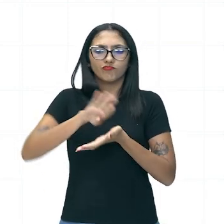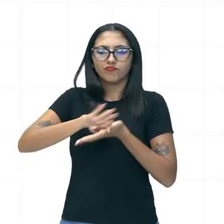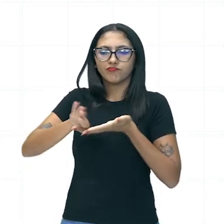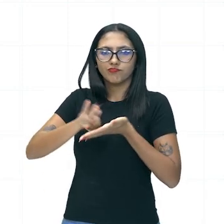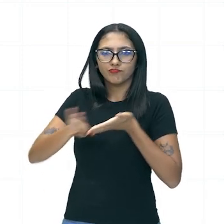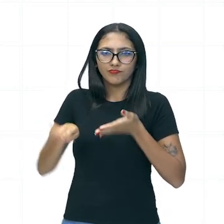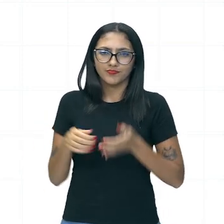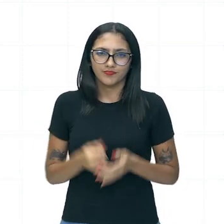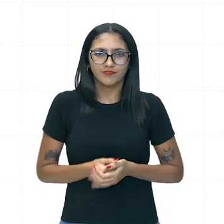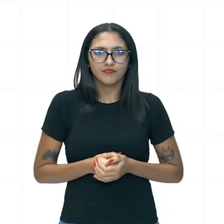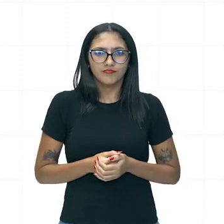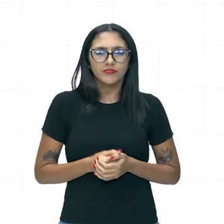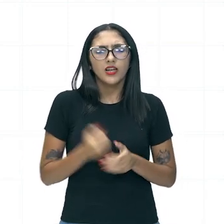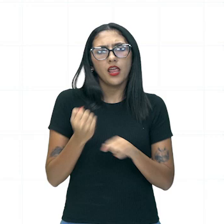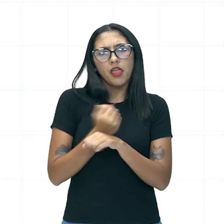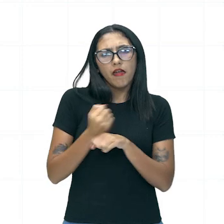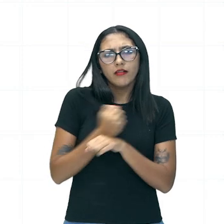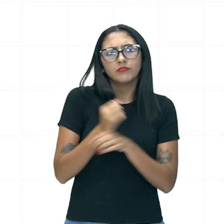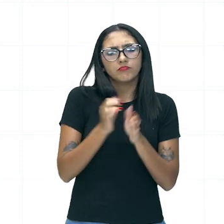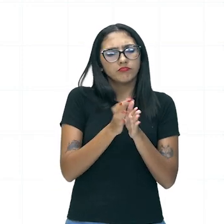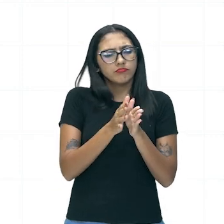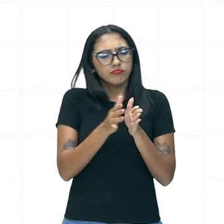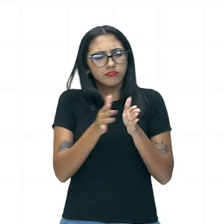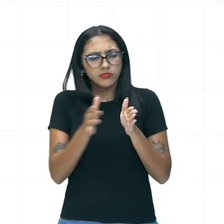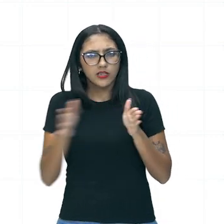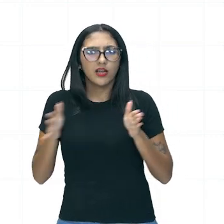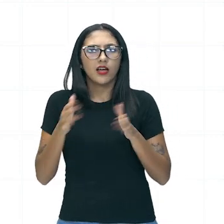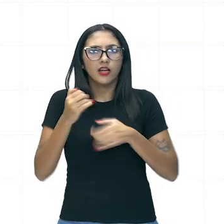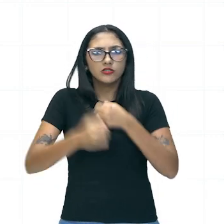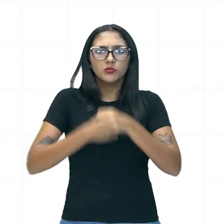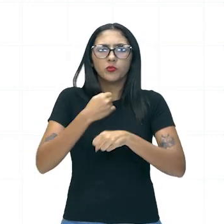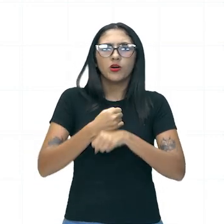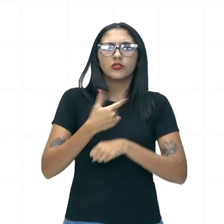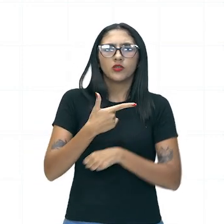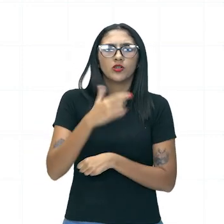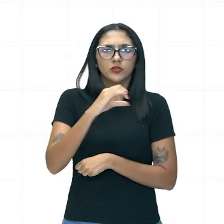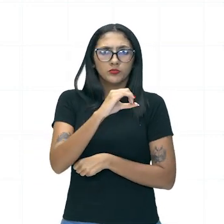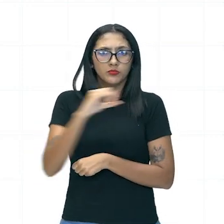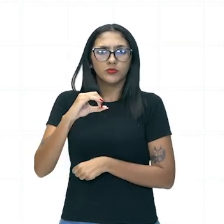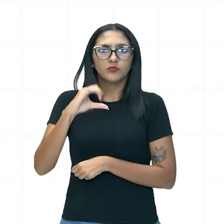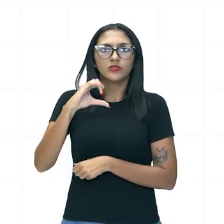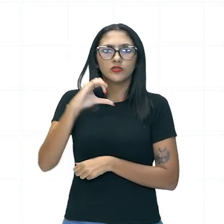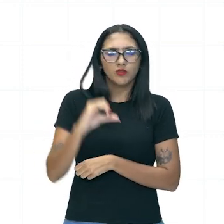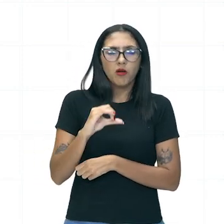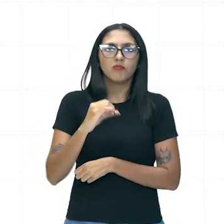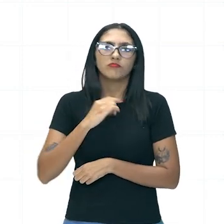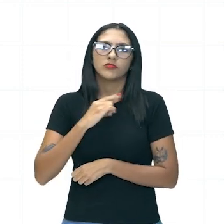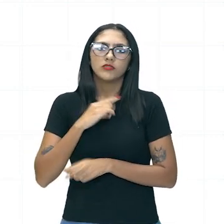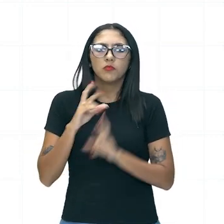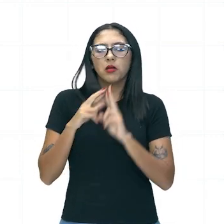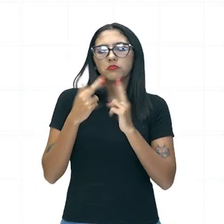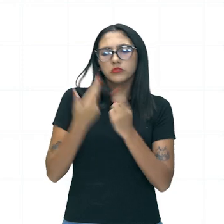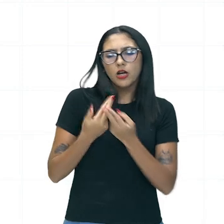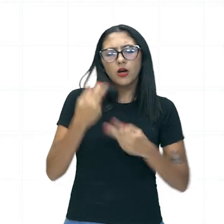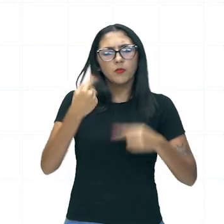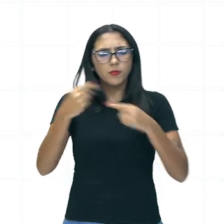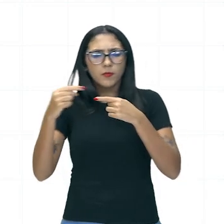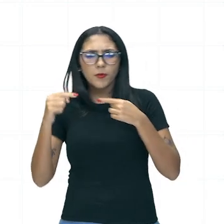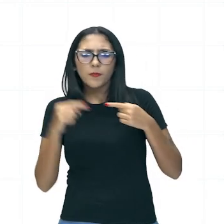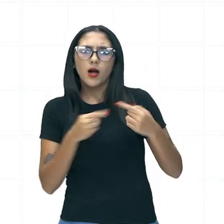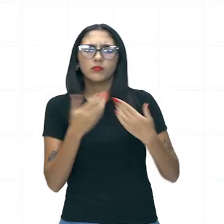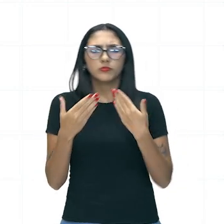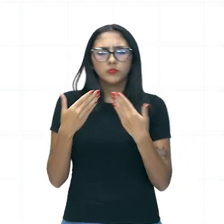em 2009 do COI, eles decidiram retornar com essa modalidade, né, esportiva